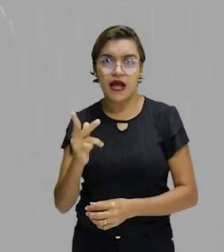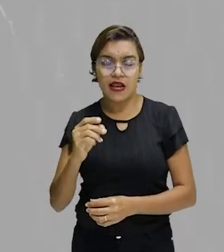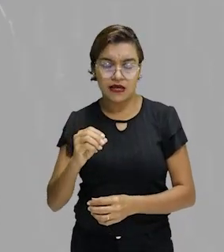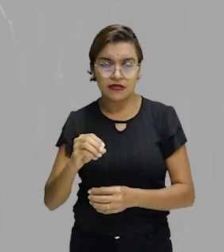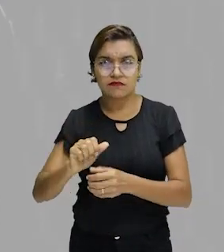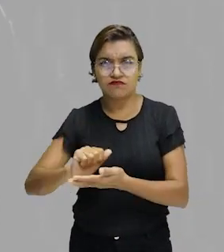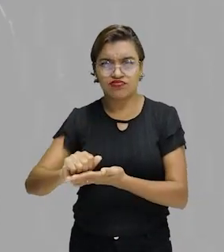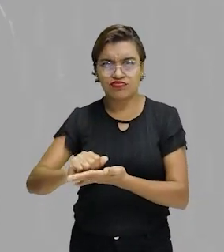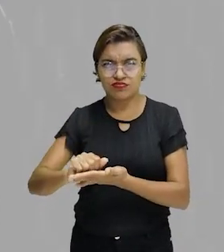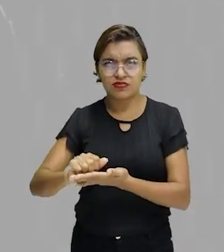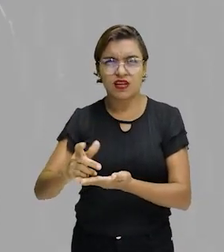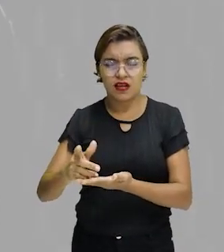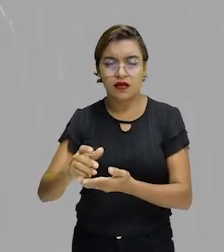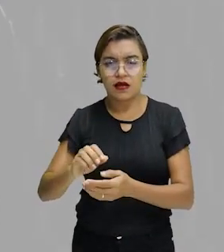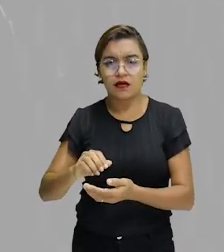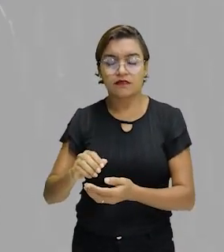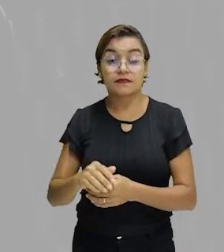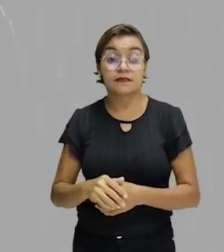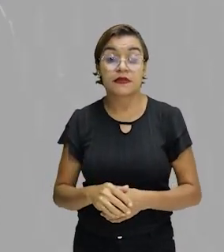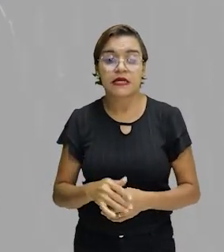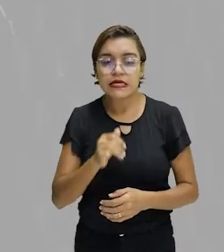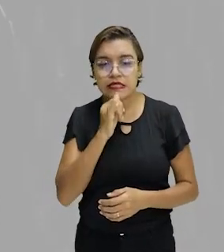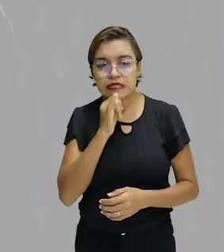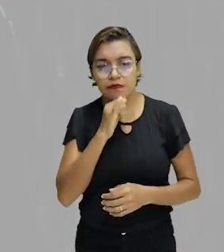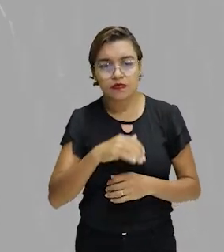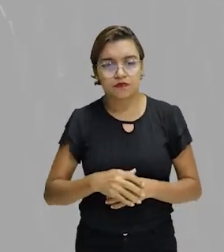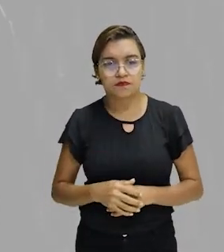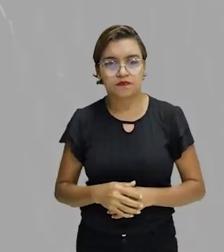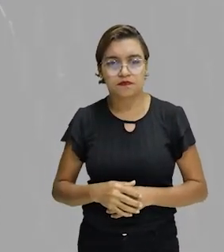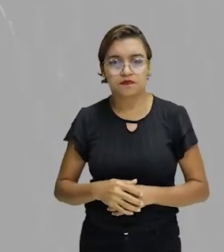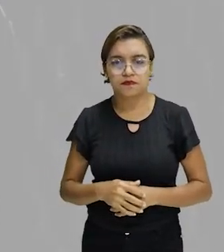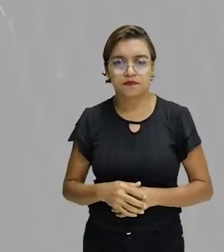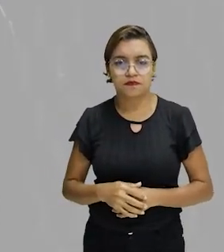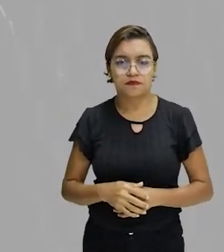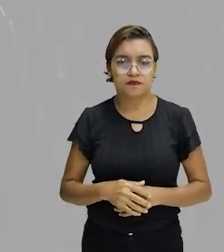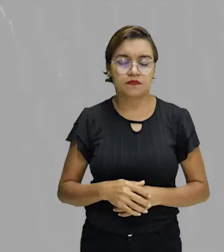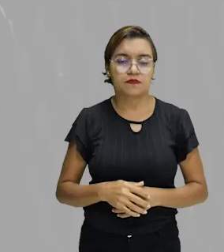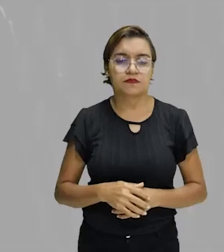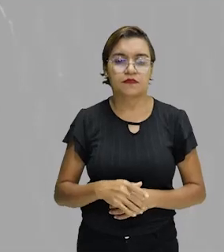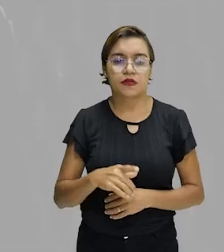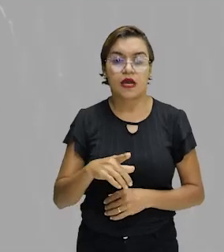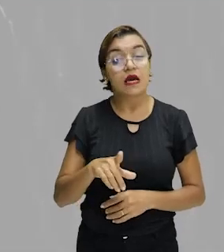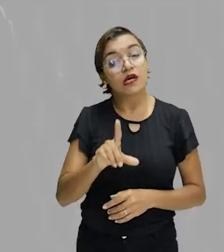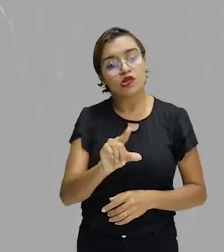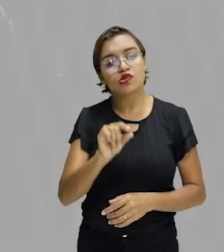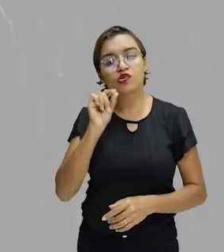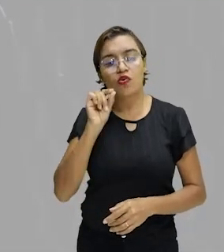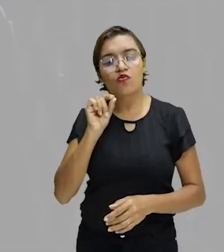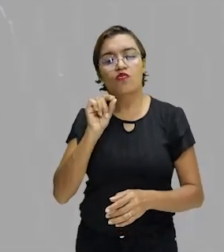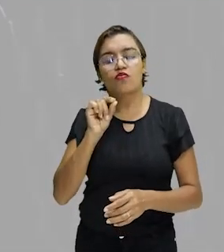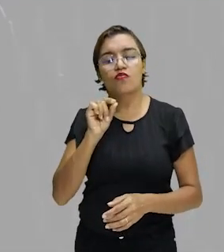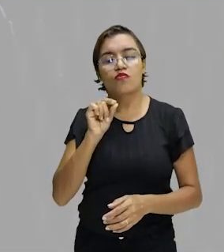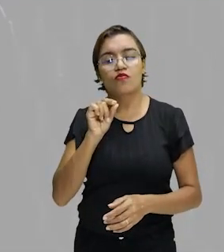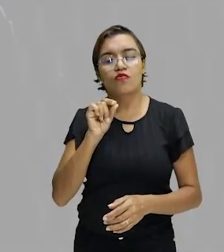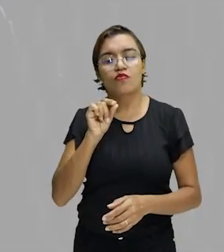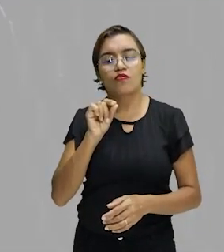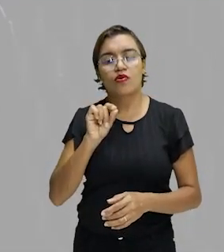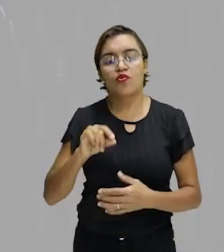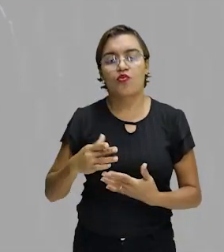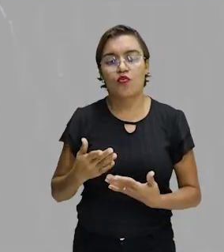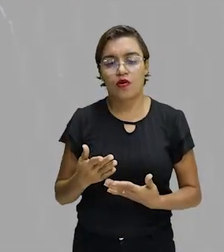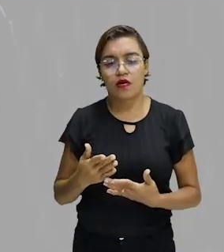reações aconteceram. Bom, a questão pede o seguinte, ó. Assinale a alternativa que apresenta os experimentos na